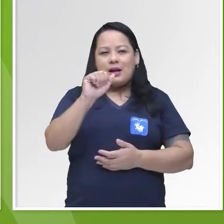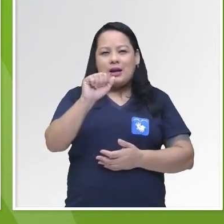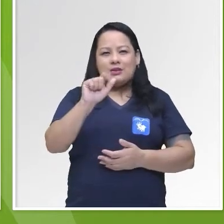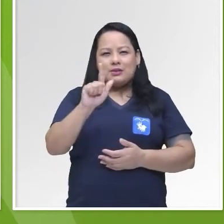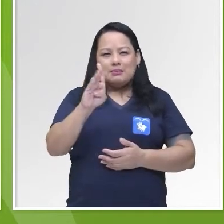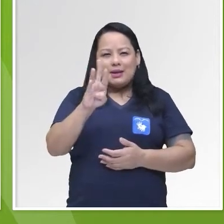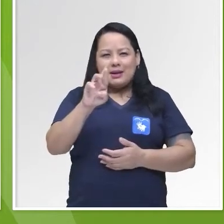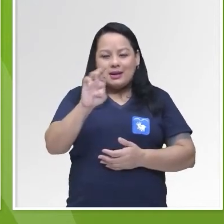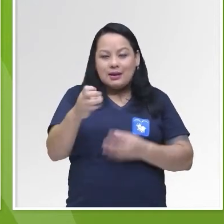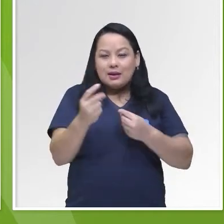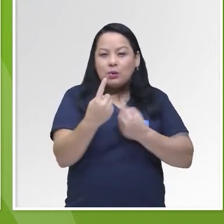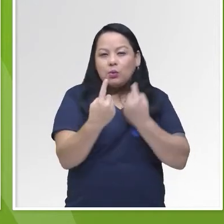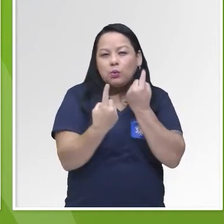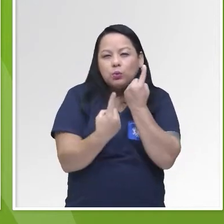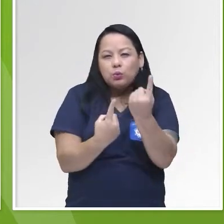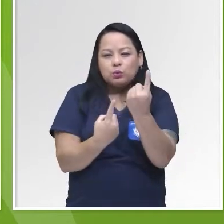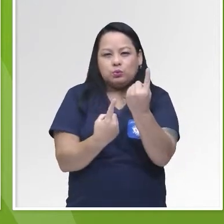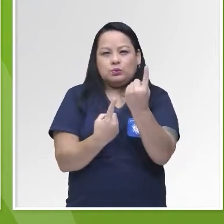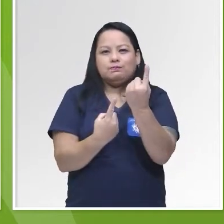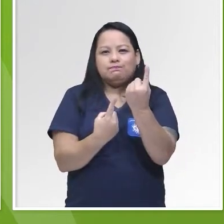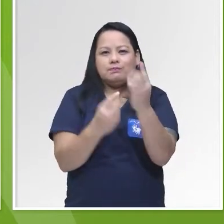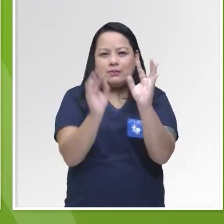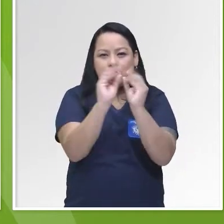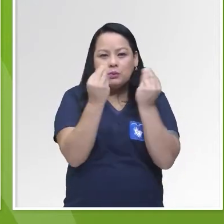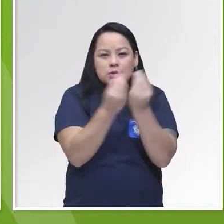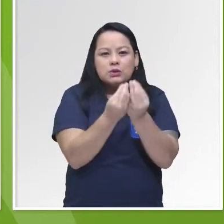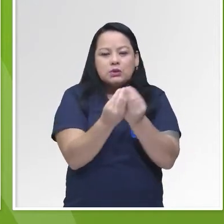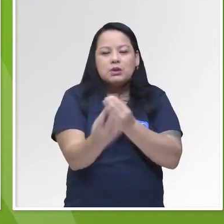substância, ela vai formar